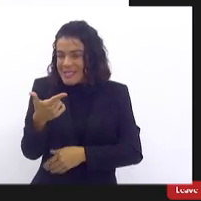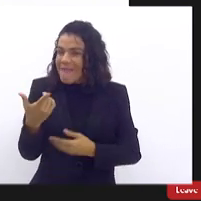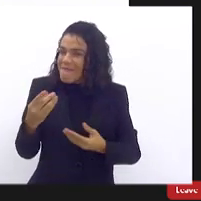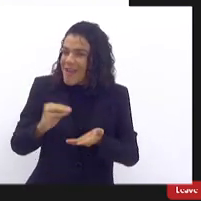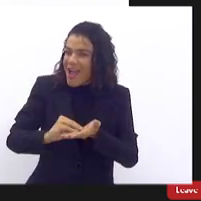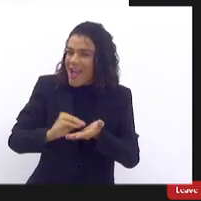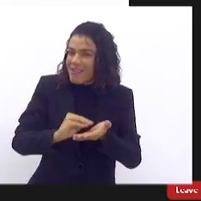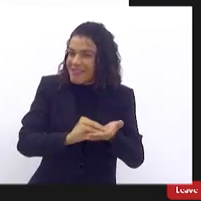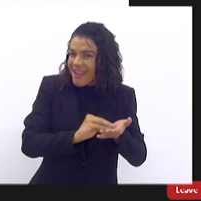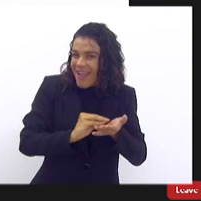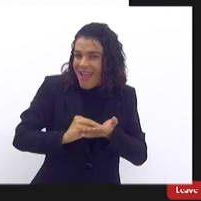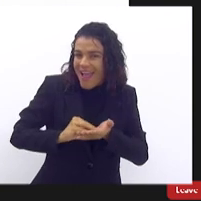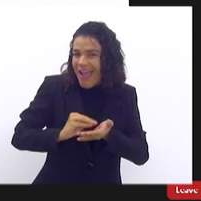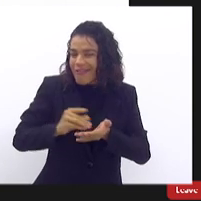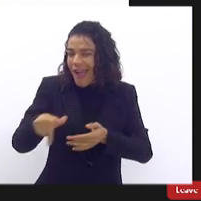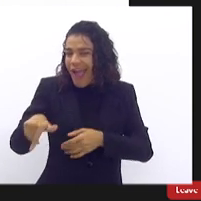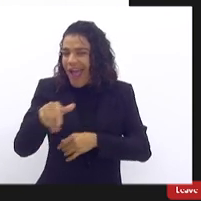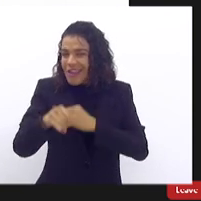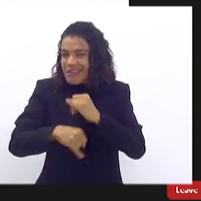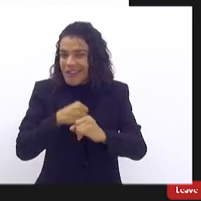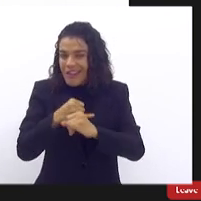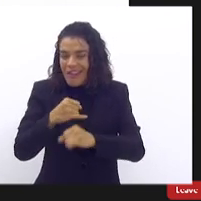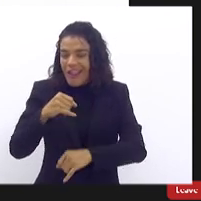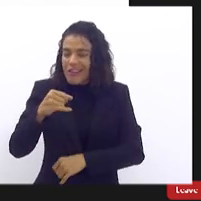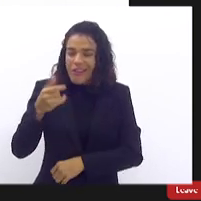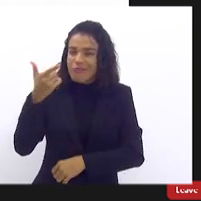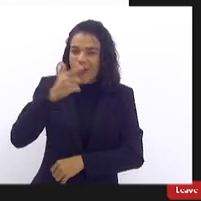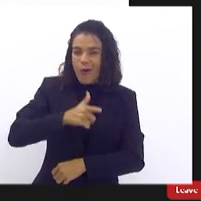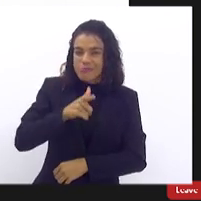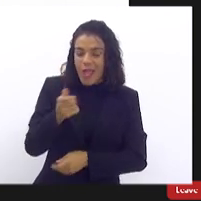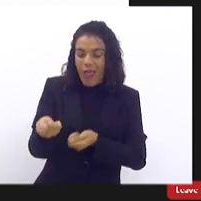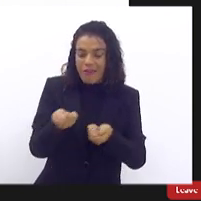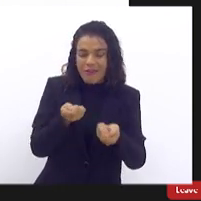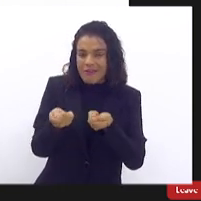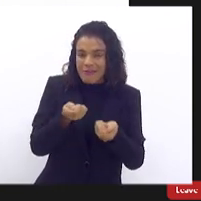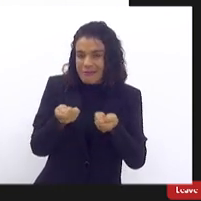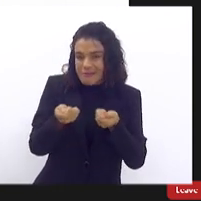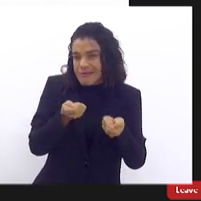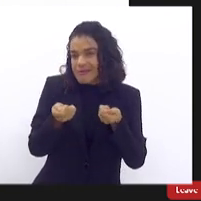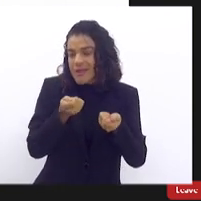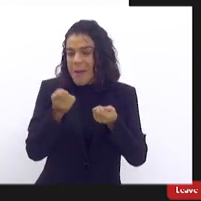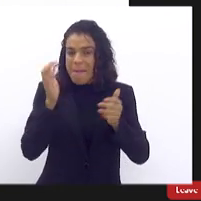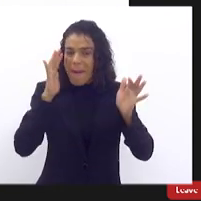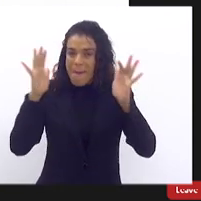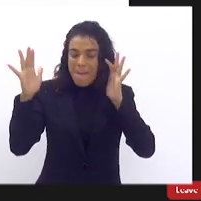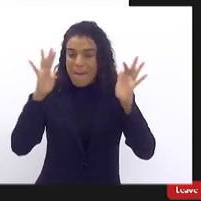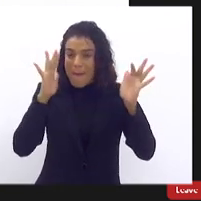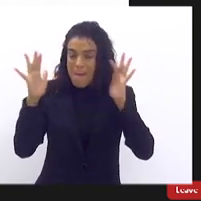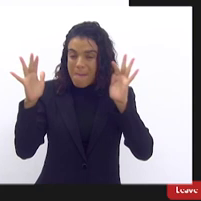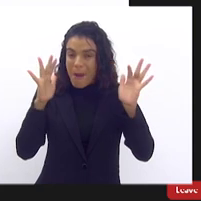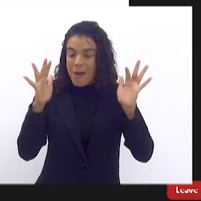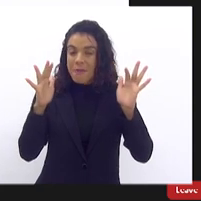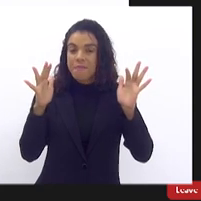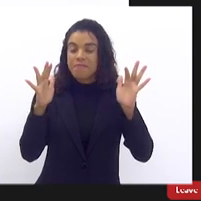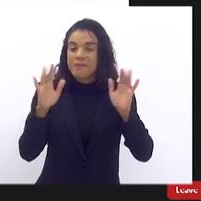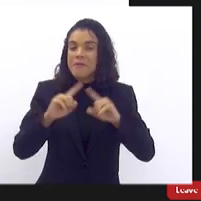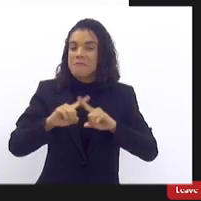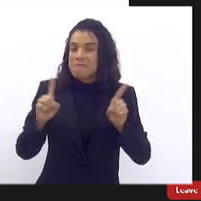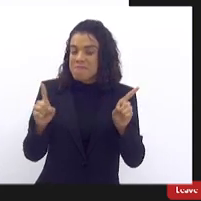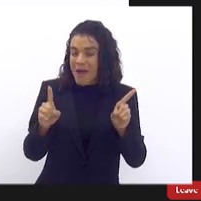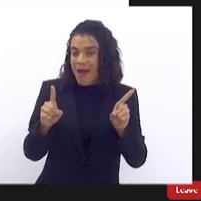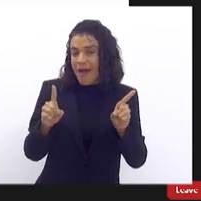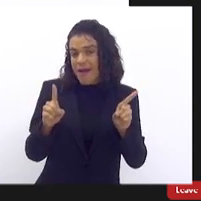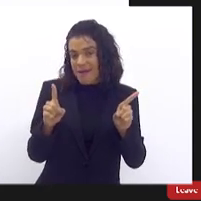discurso de que a internet era uma terra sem lei, que nunca ia se conseguir controlar o que se fazia. Mas para